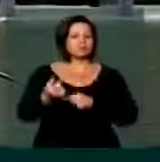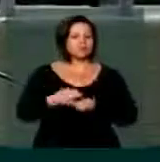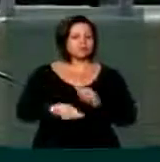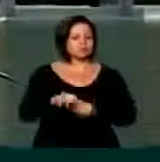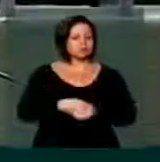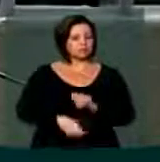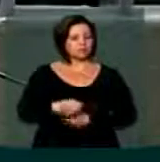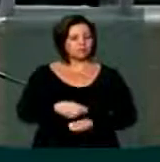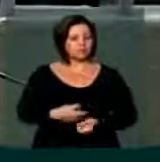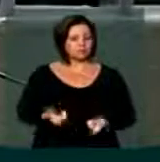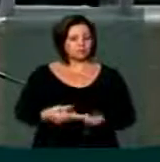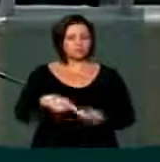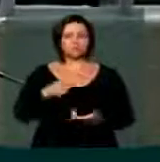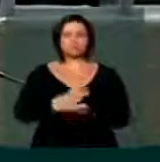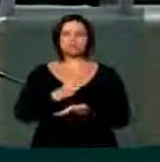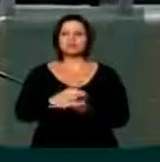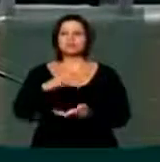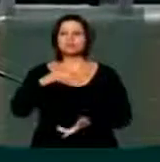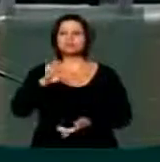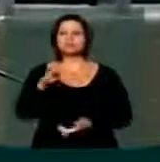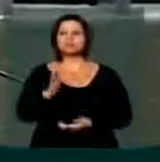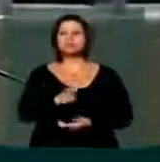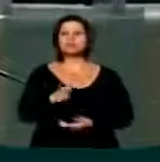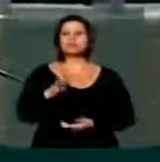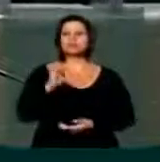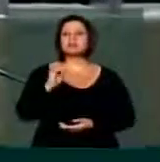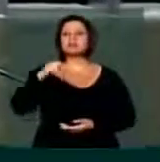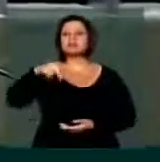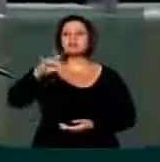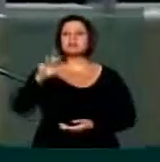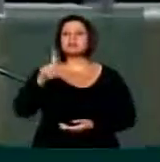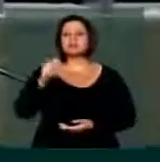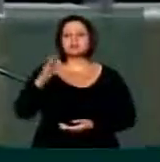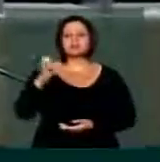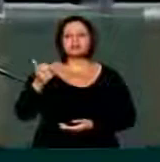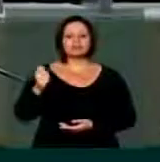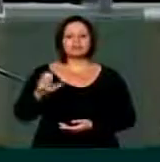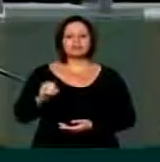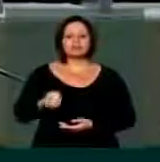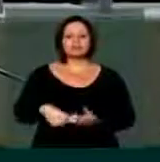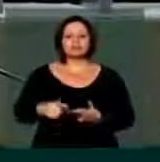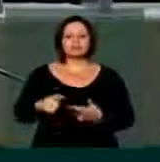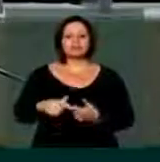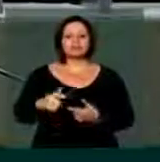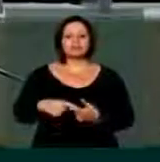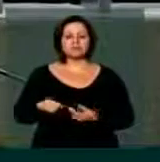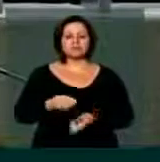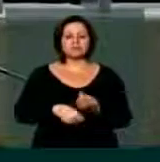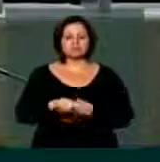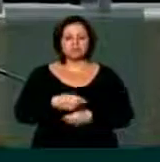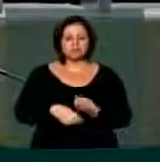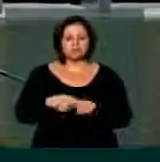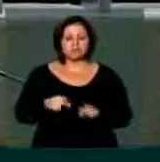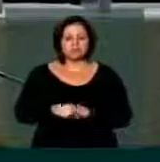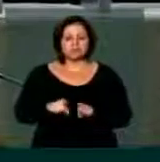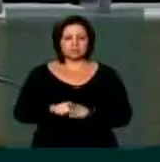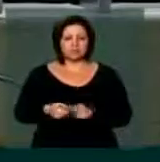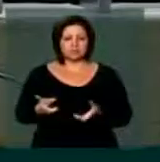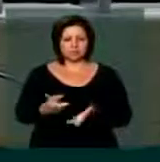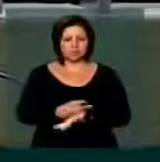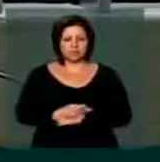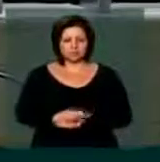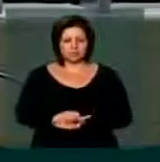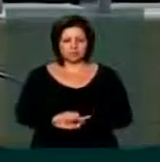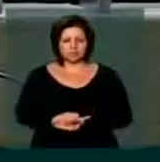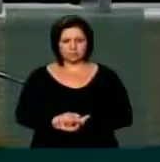financeiro, é a meta, o centro da meta da inflação. Essa é o grande giro provocado,